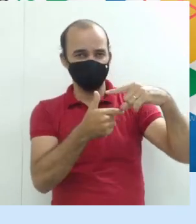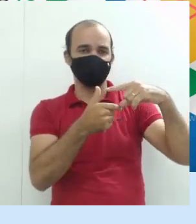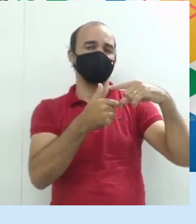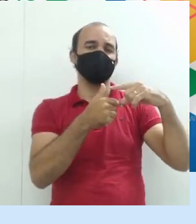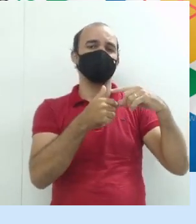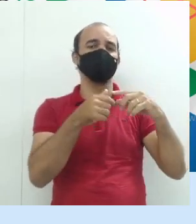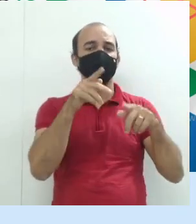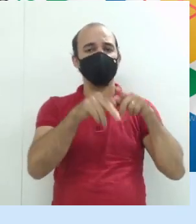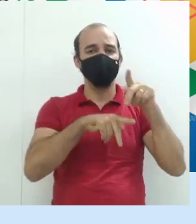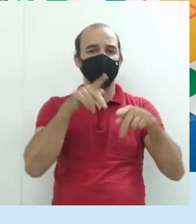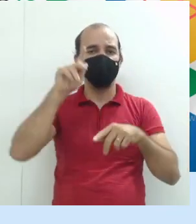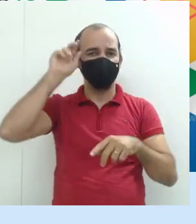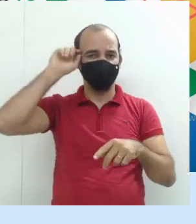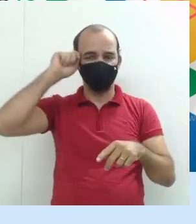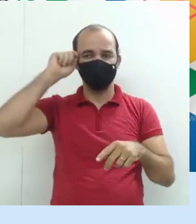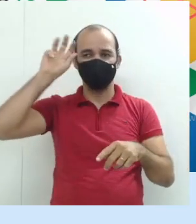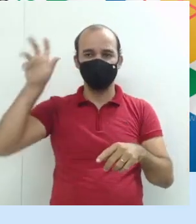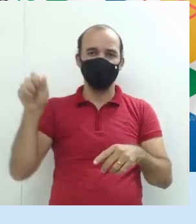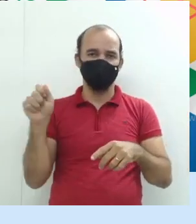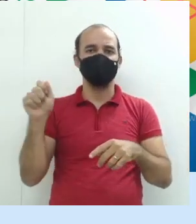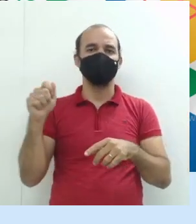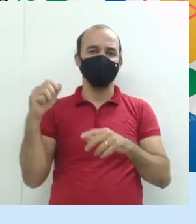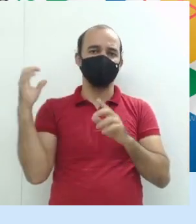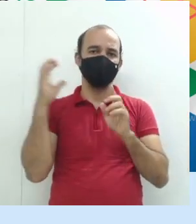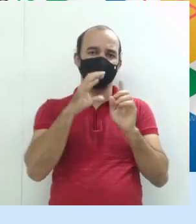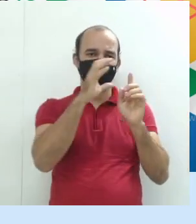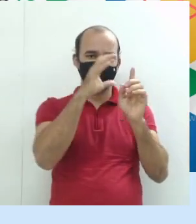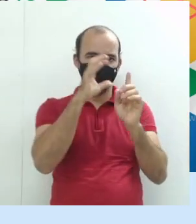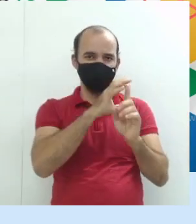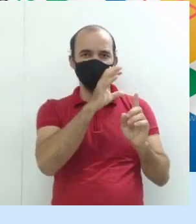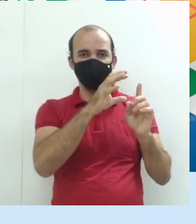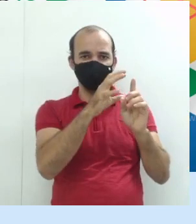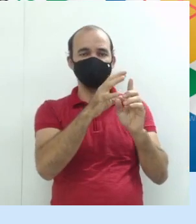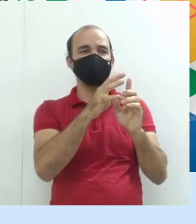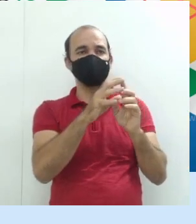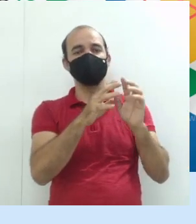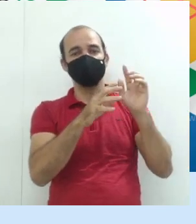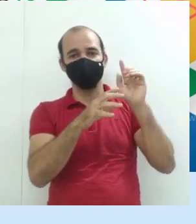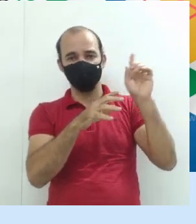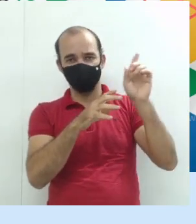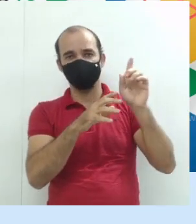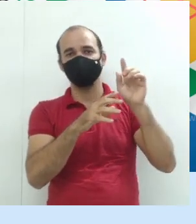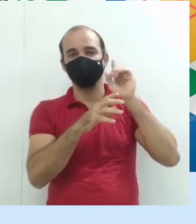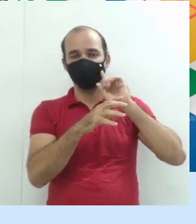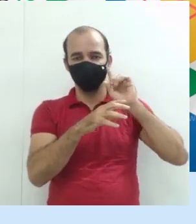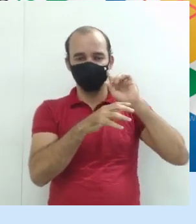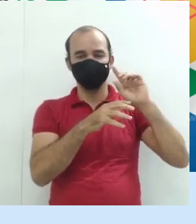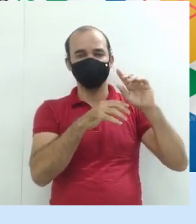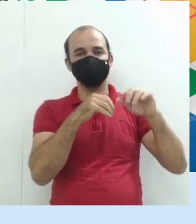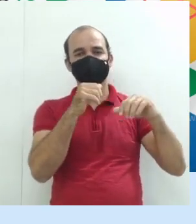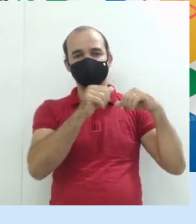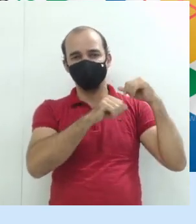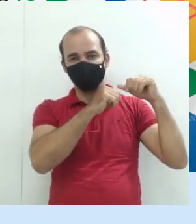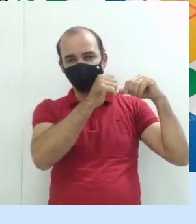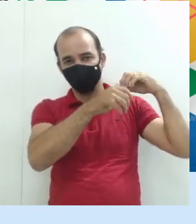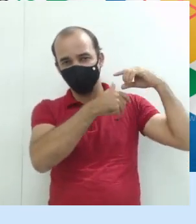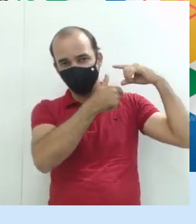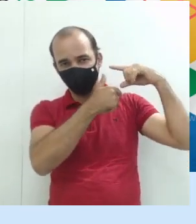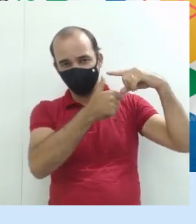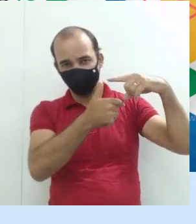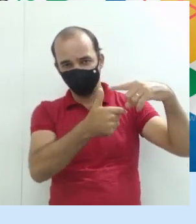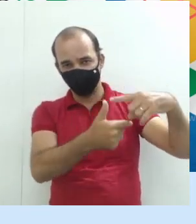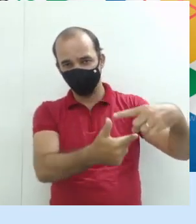desenvolver esse ritmo do blues a partir das tradições musicais dos seus ancestrais, dos africanos,